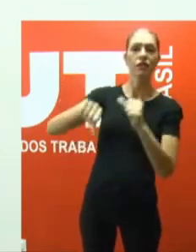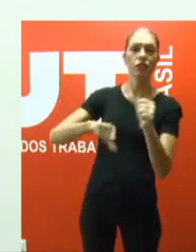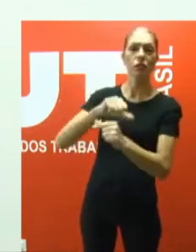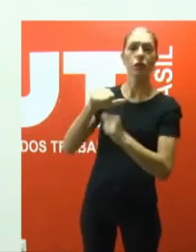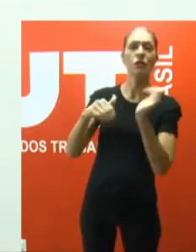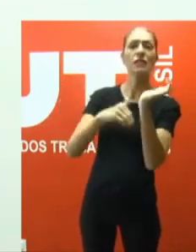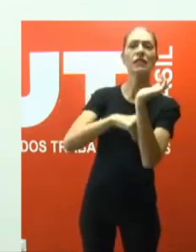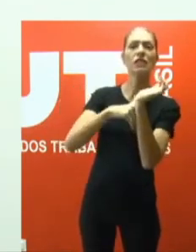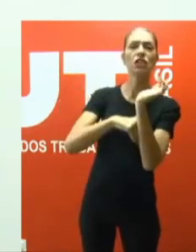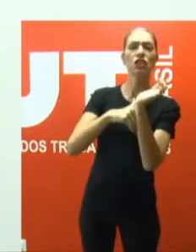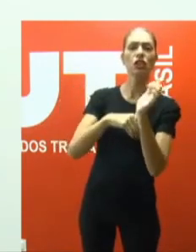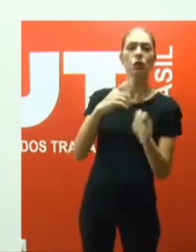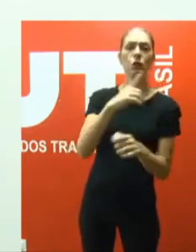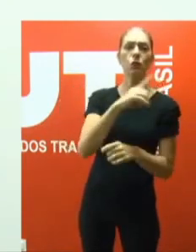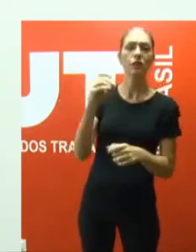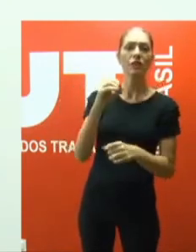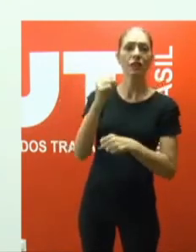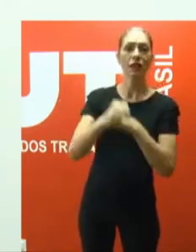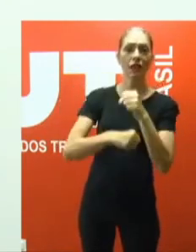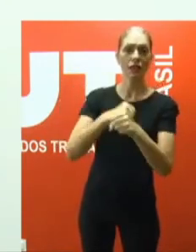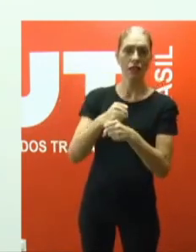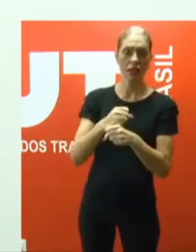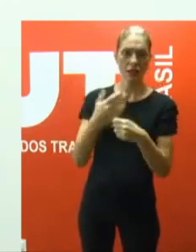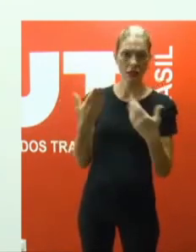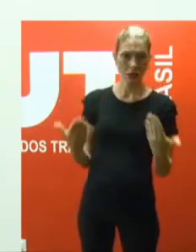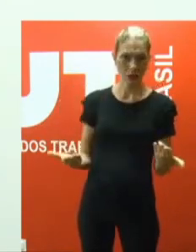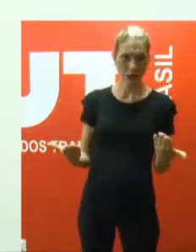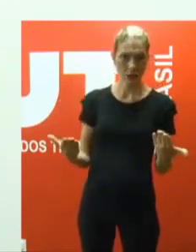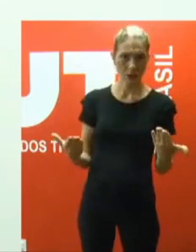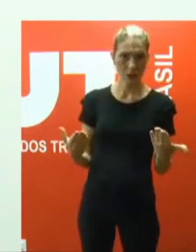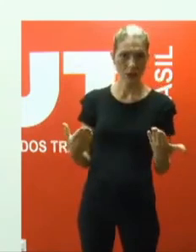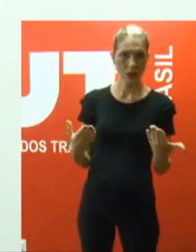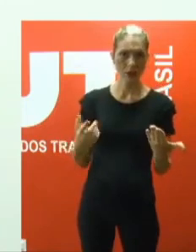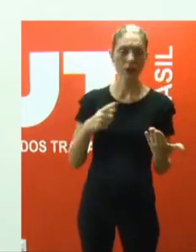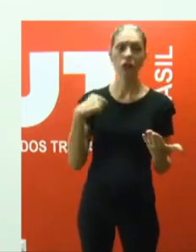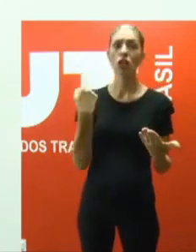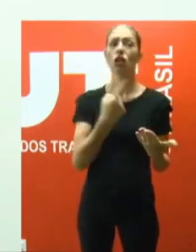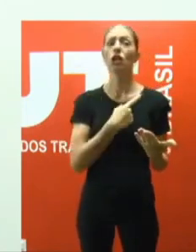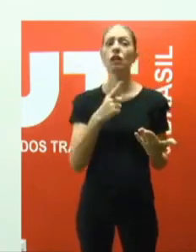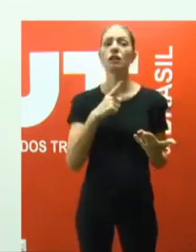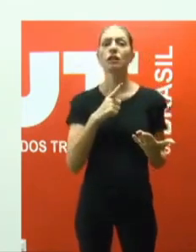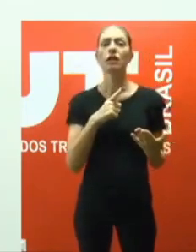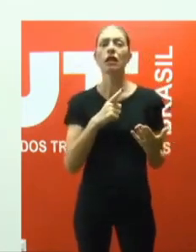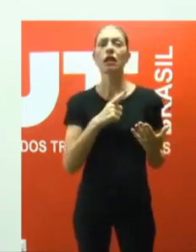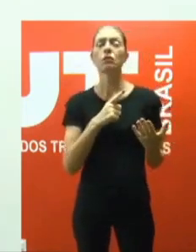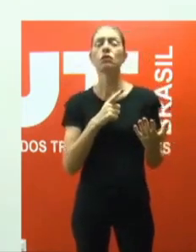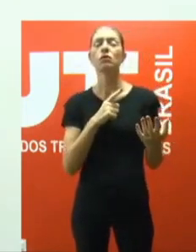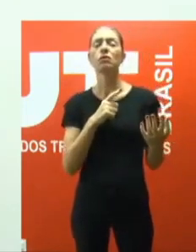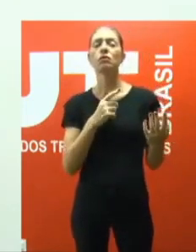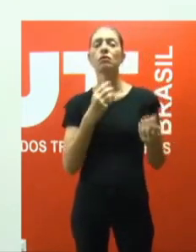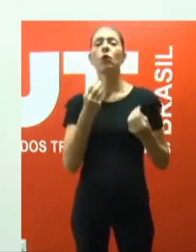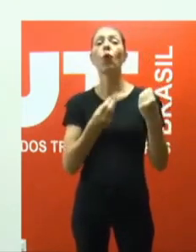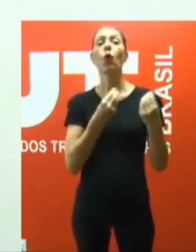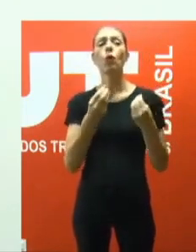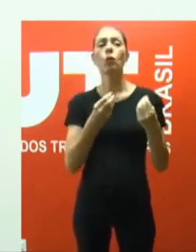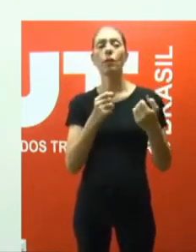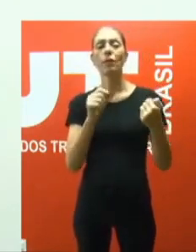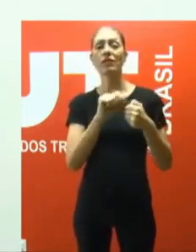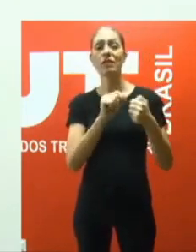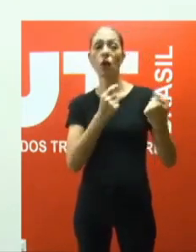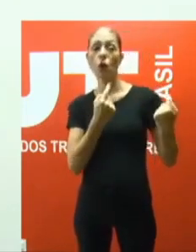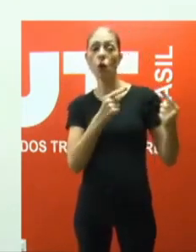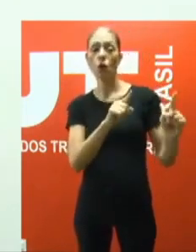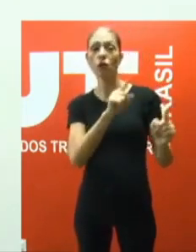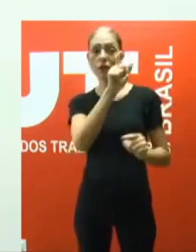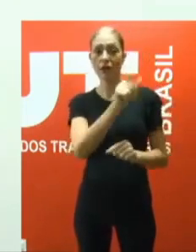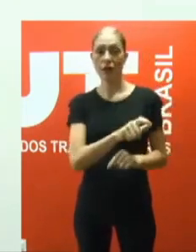anos. Então, o que, que nós temos para brigar com ele? Nós temos que construir a nossa narrativa. Nós temos